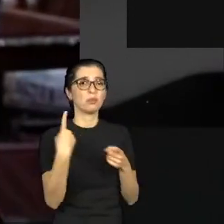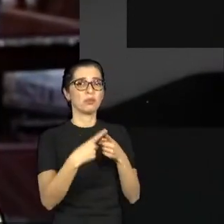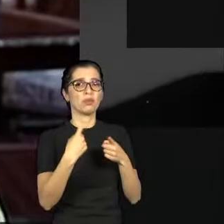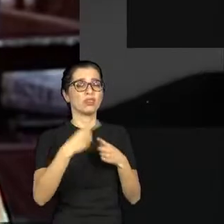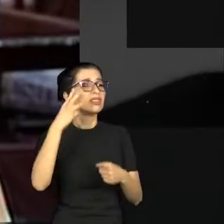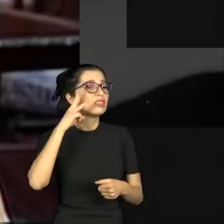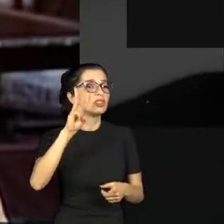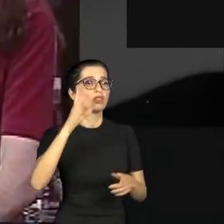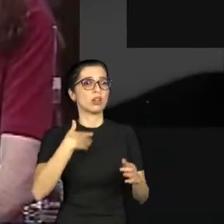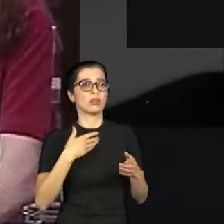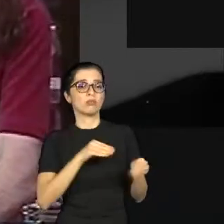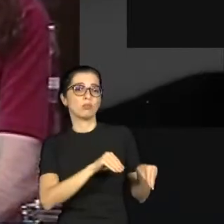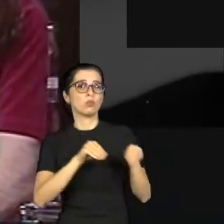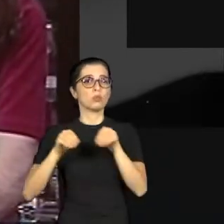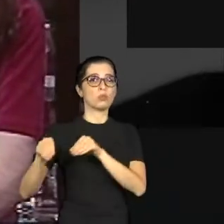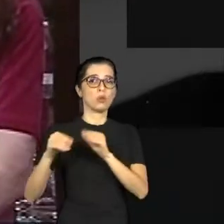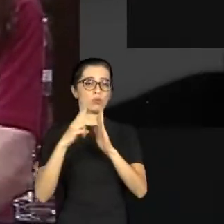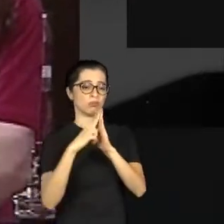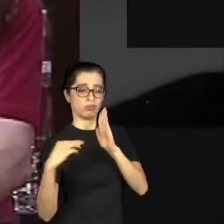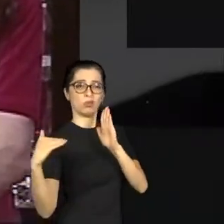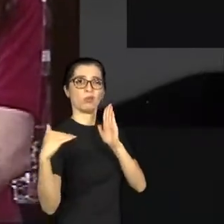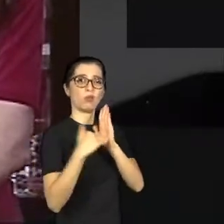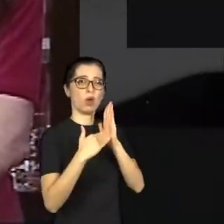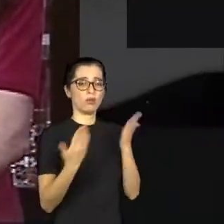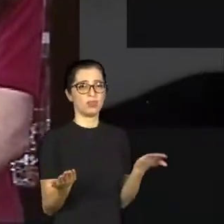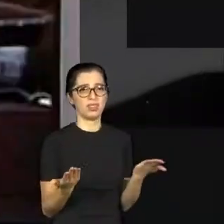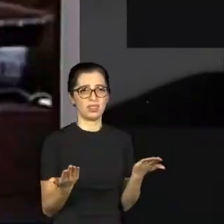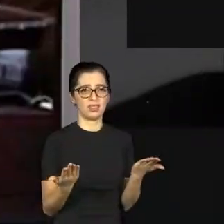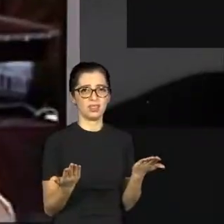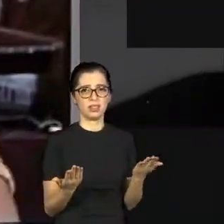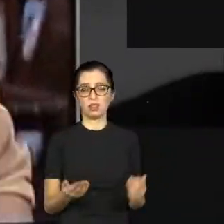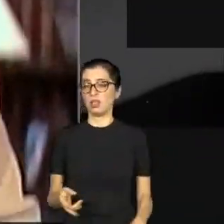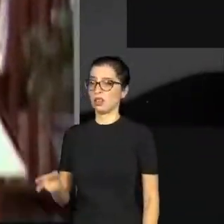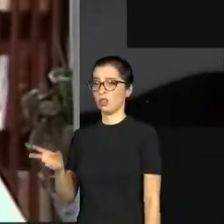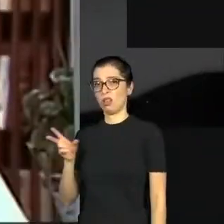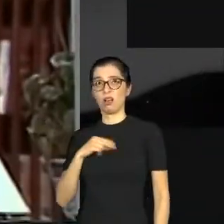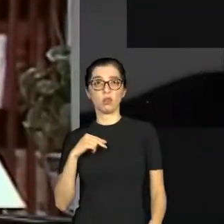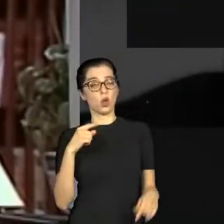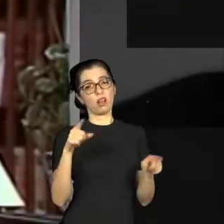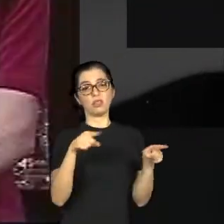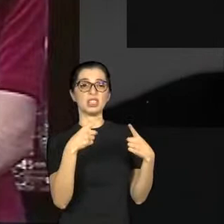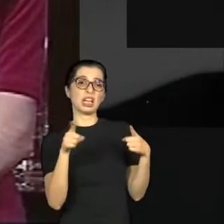pra Nova Zelândia. Ela vai tocar para os cangurus.